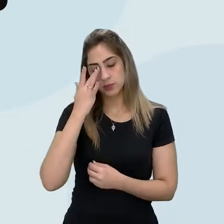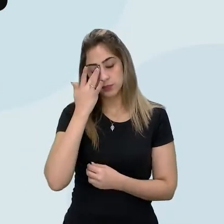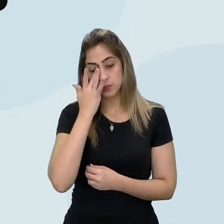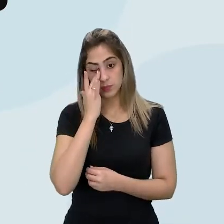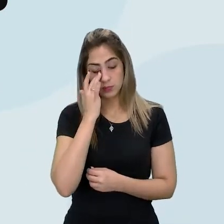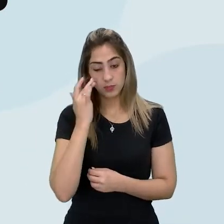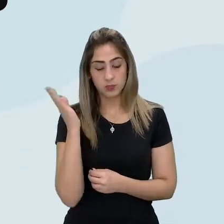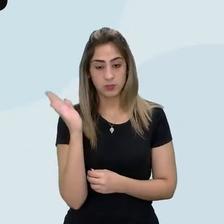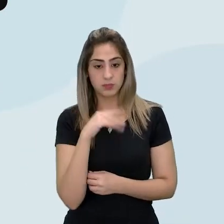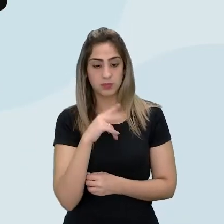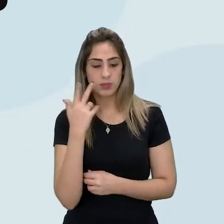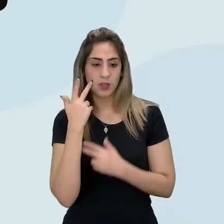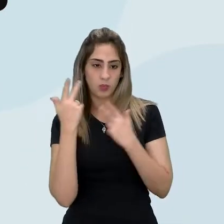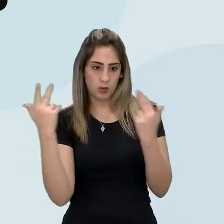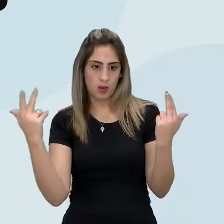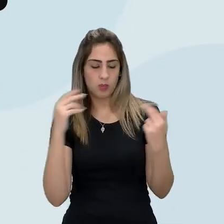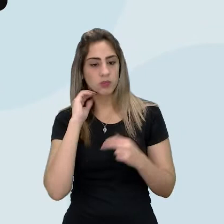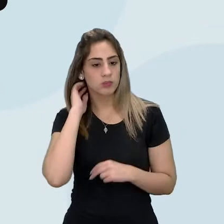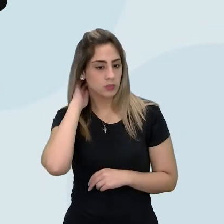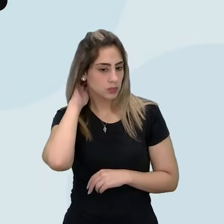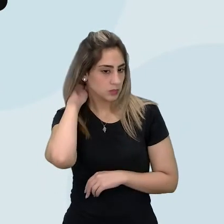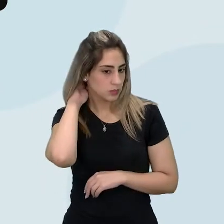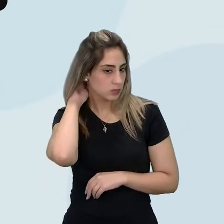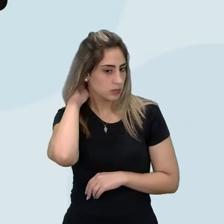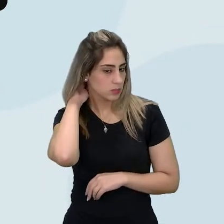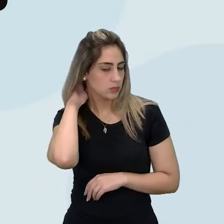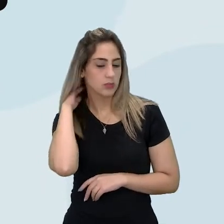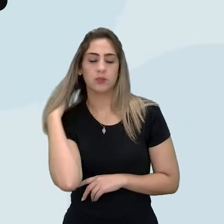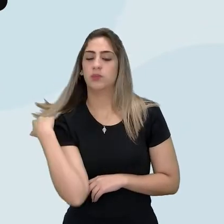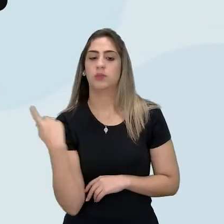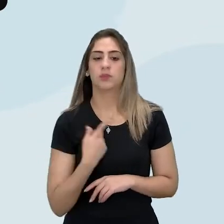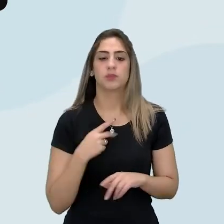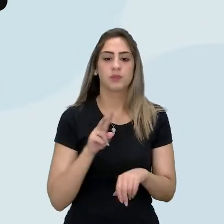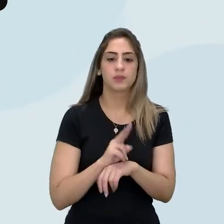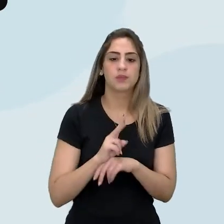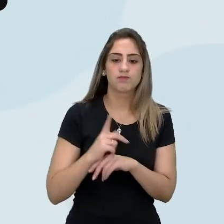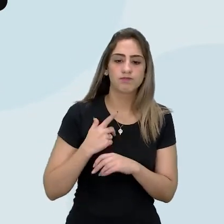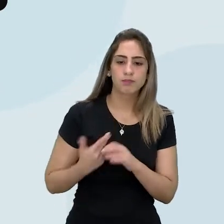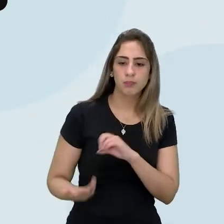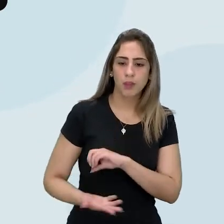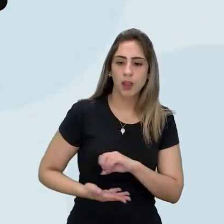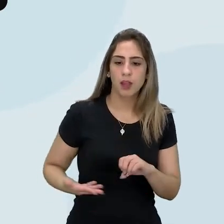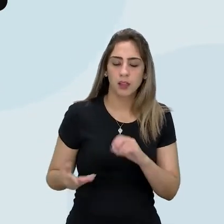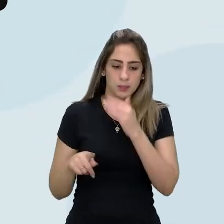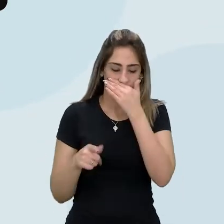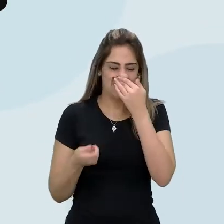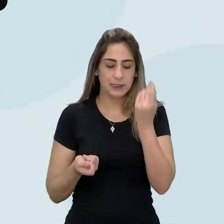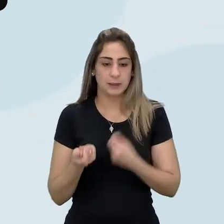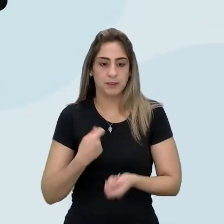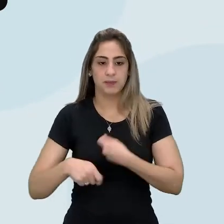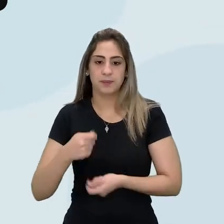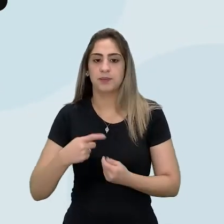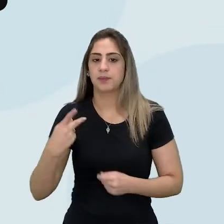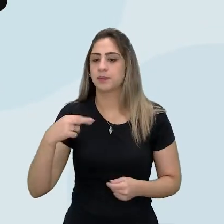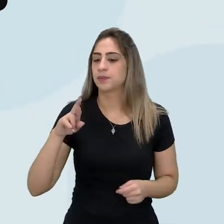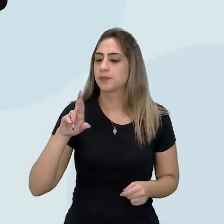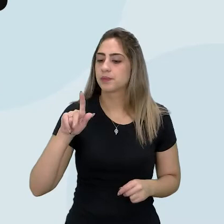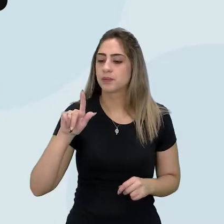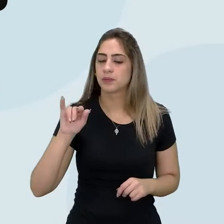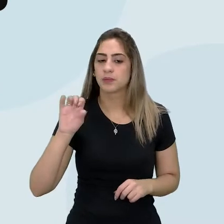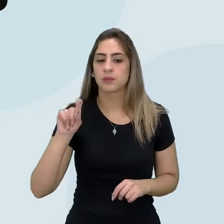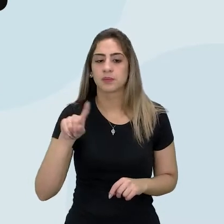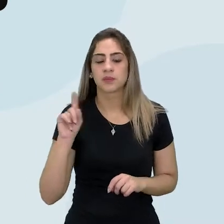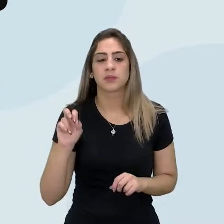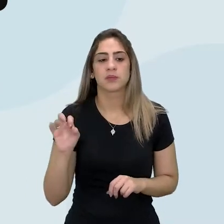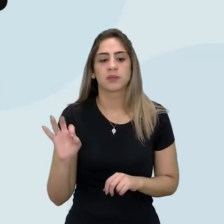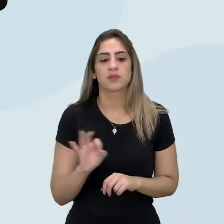inimigos naturais. Assim, o controle biológico apresenta uma premissa básica, que é o controle de pragas agrícolas e